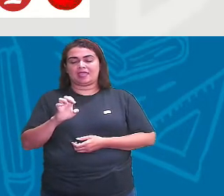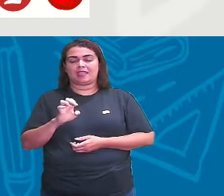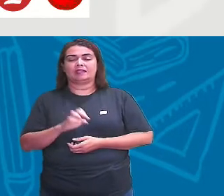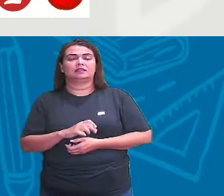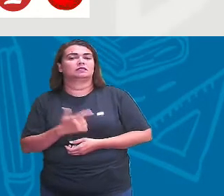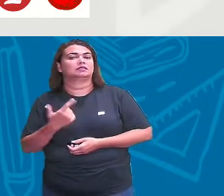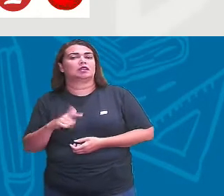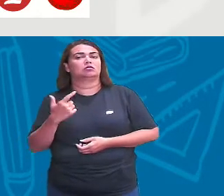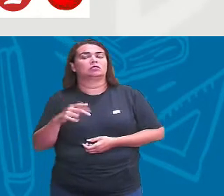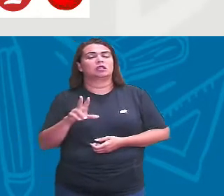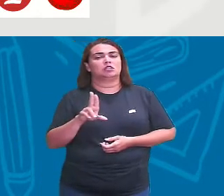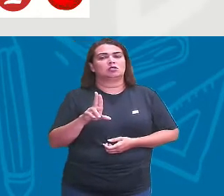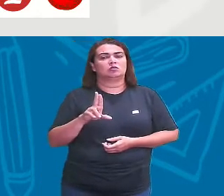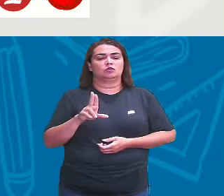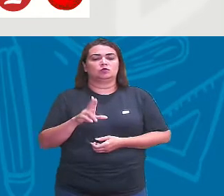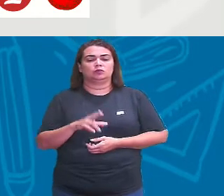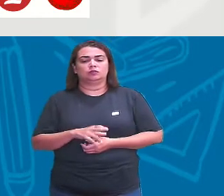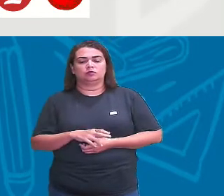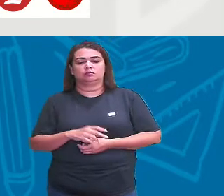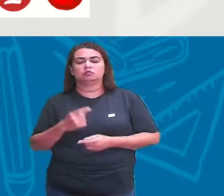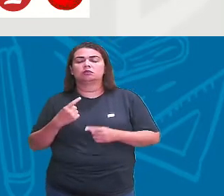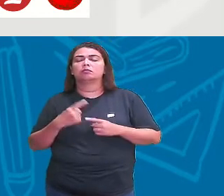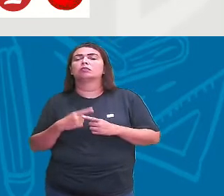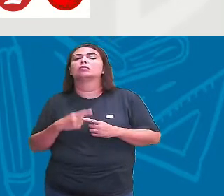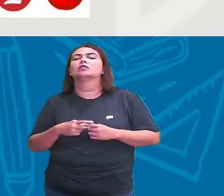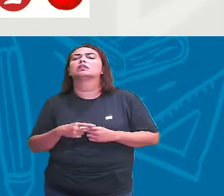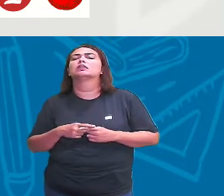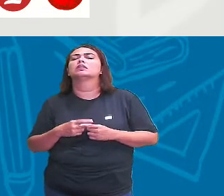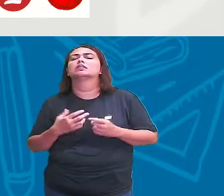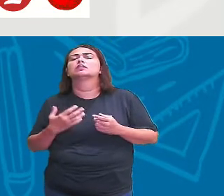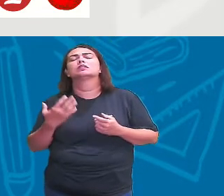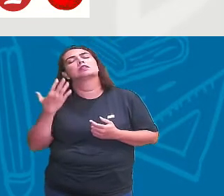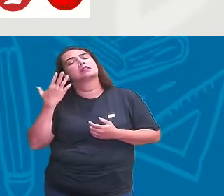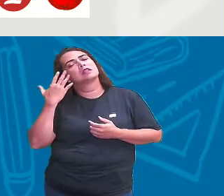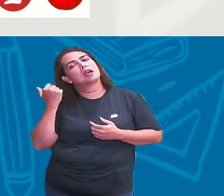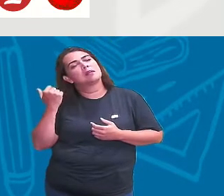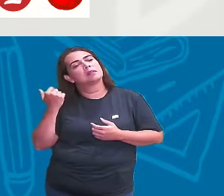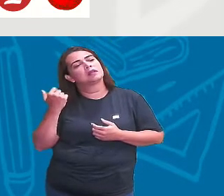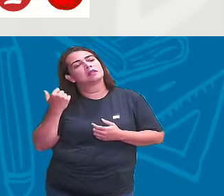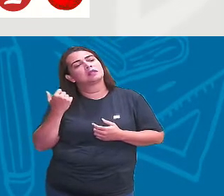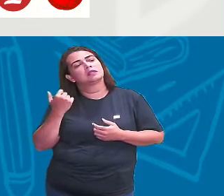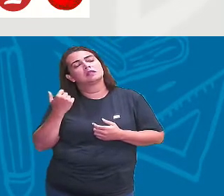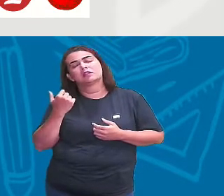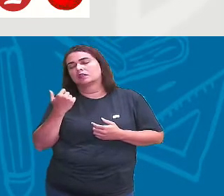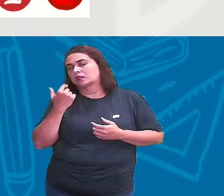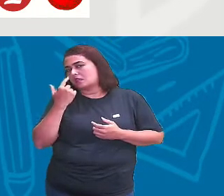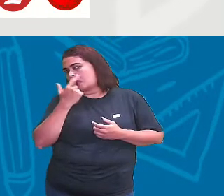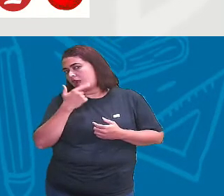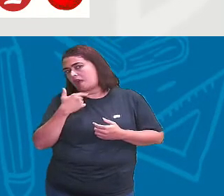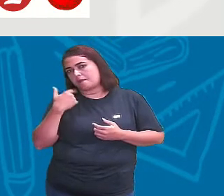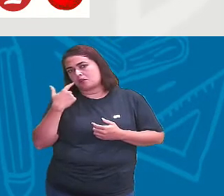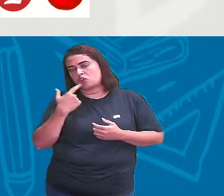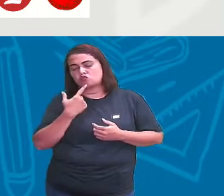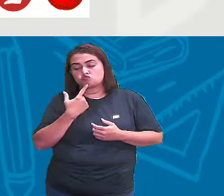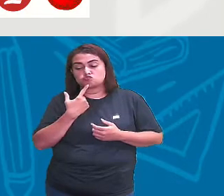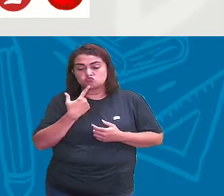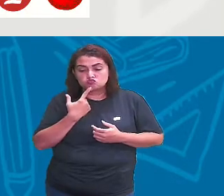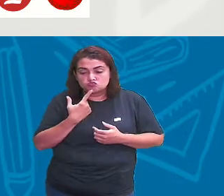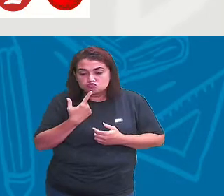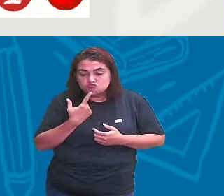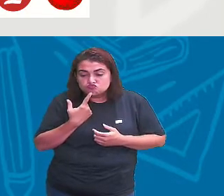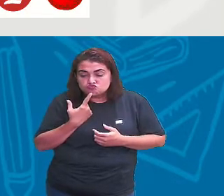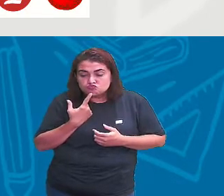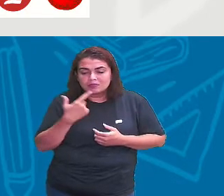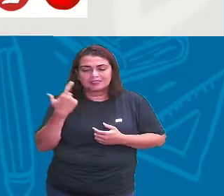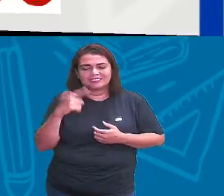Tomate, não tem letra U. Por quê? Como é que você sabe? Porque a tia não fez aquele bico com a